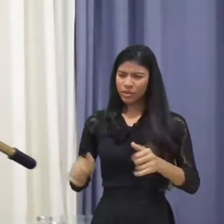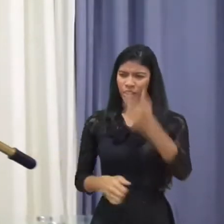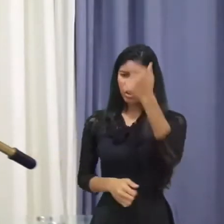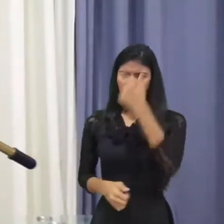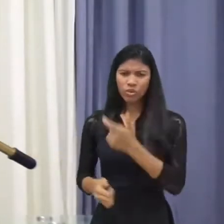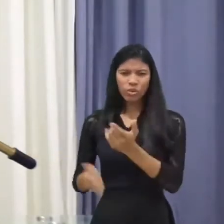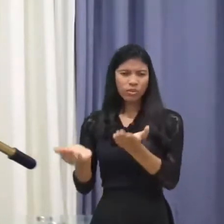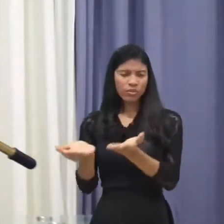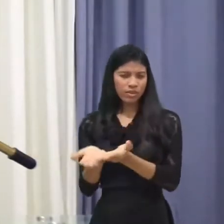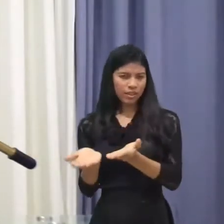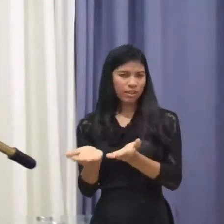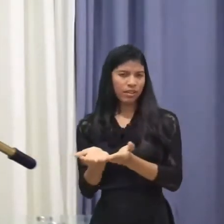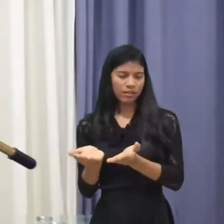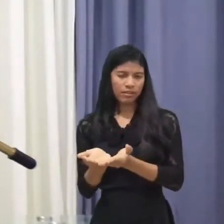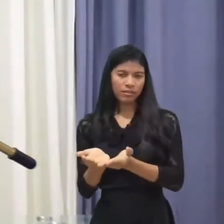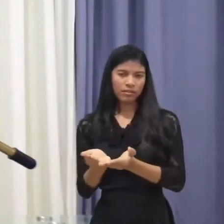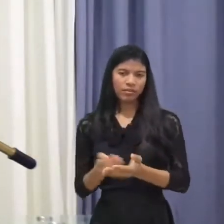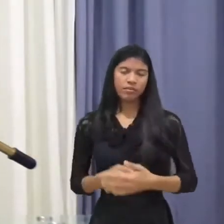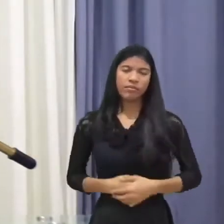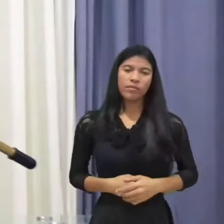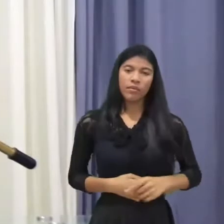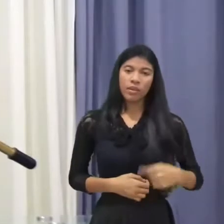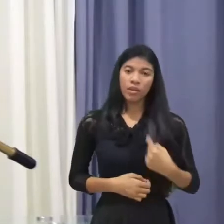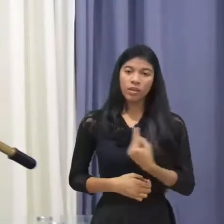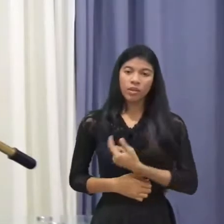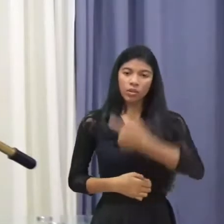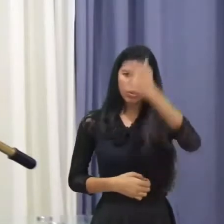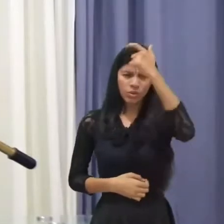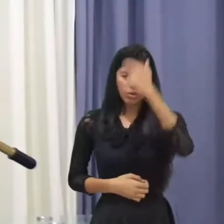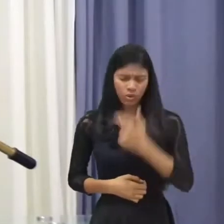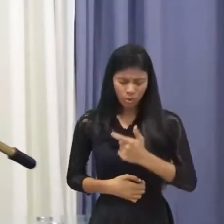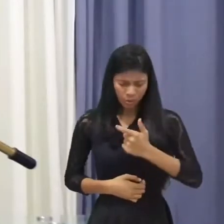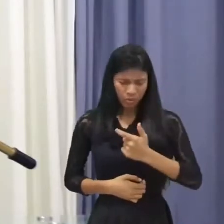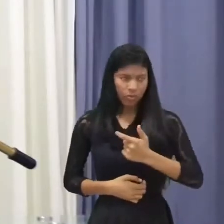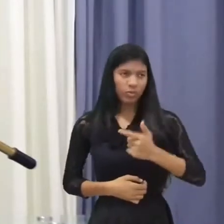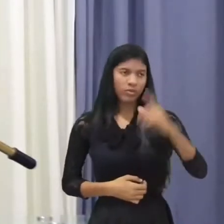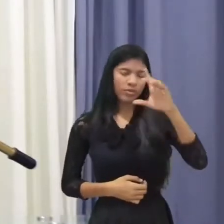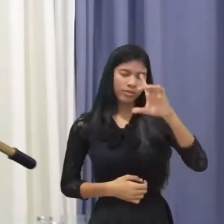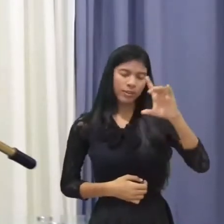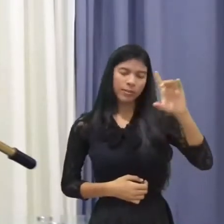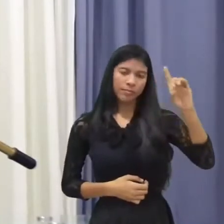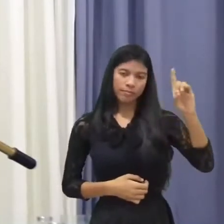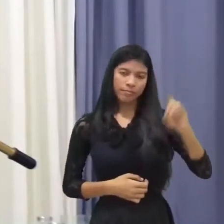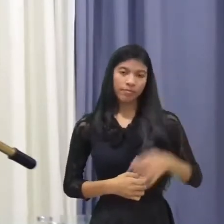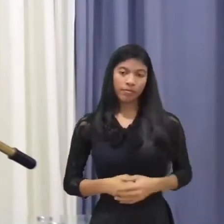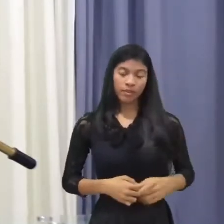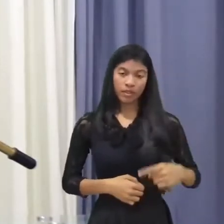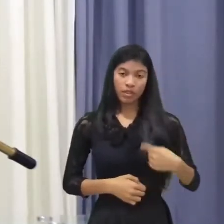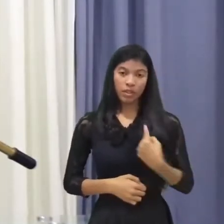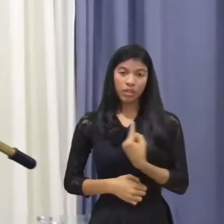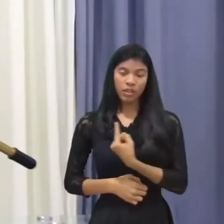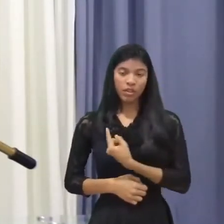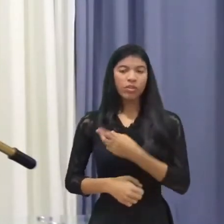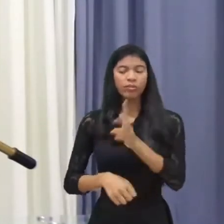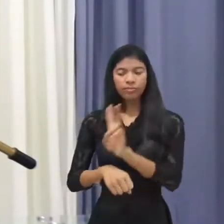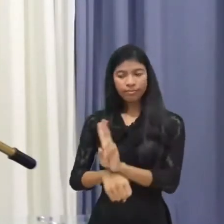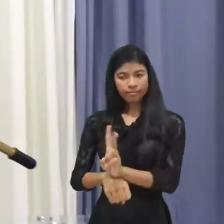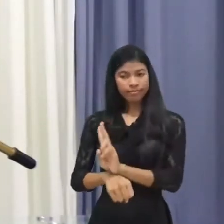do Senhor, que declaramos pertencer ao Senhor, que nós estejamos